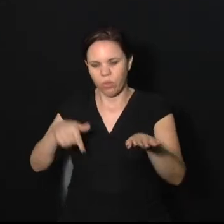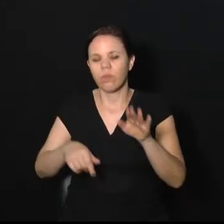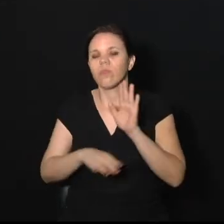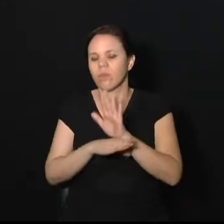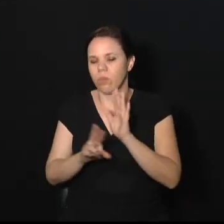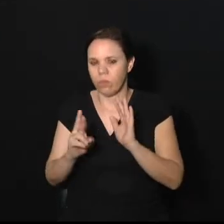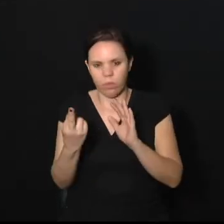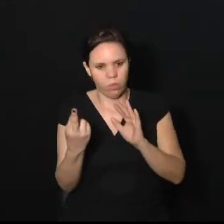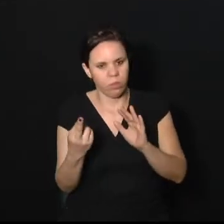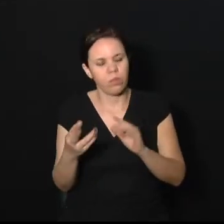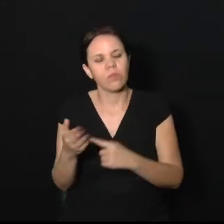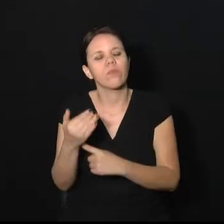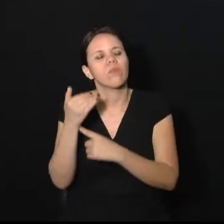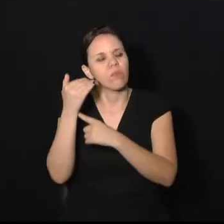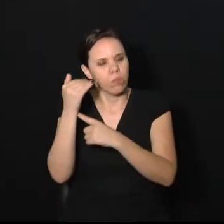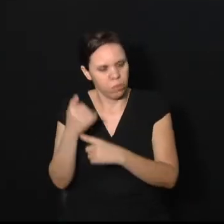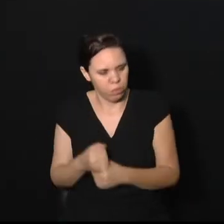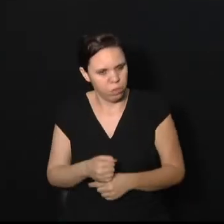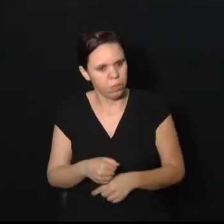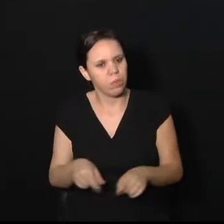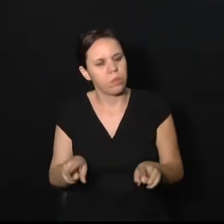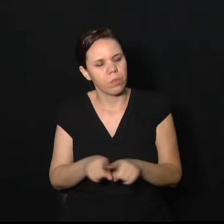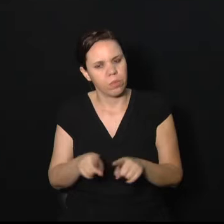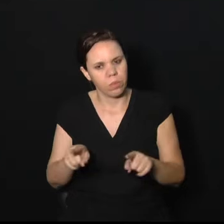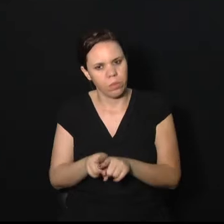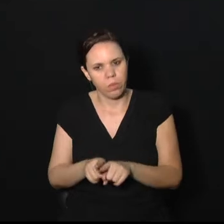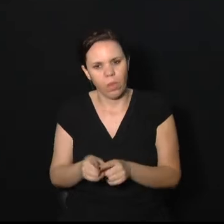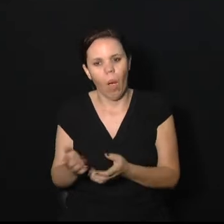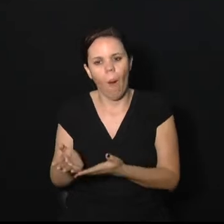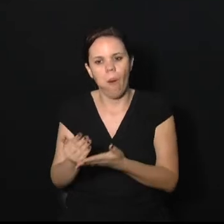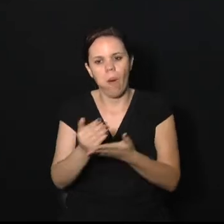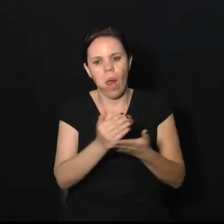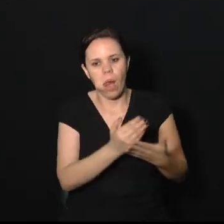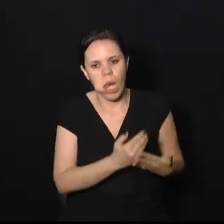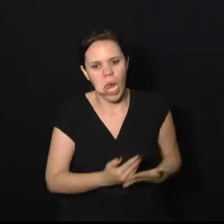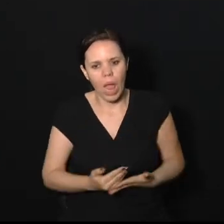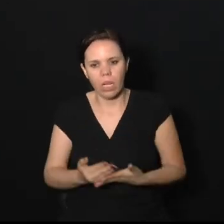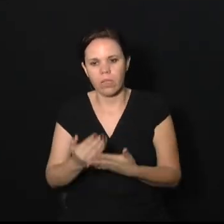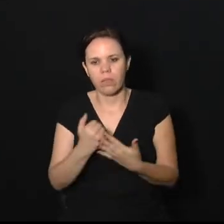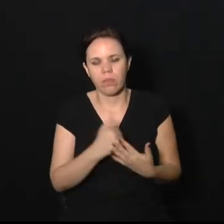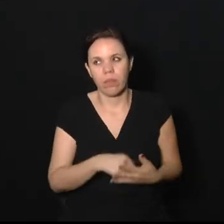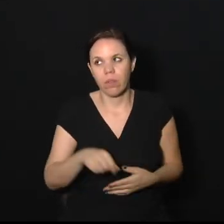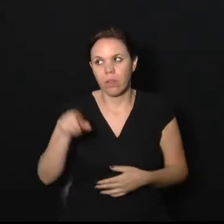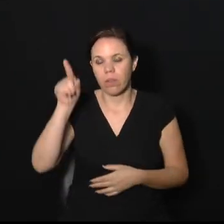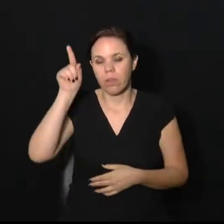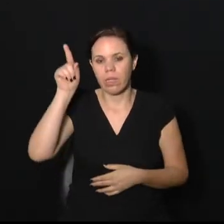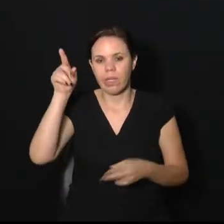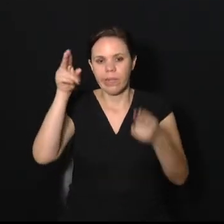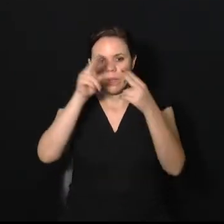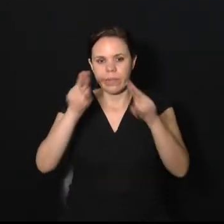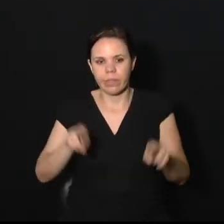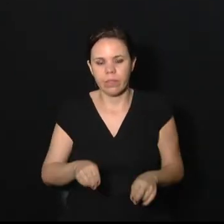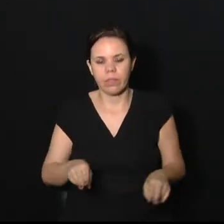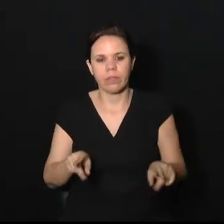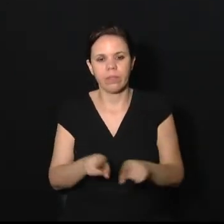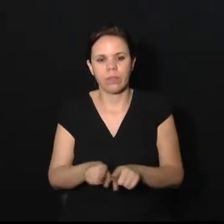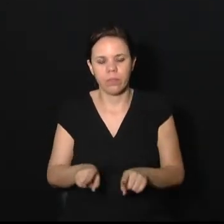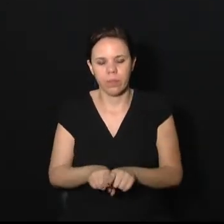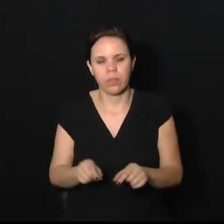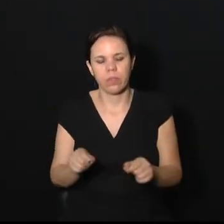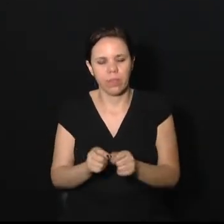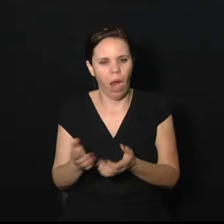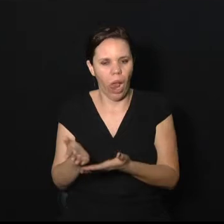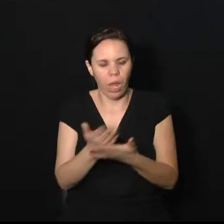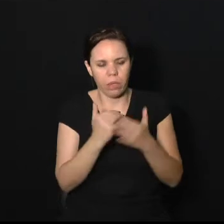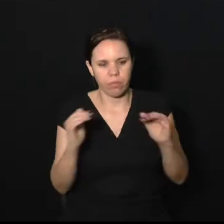mas, surpreendentemente, também ajudou na arrecadação da cidade. Paris implementou e isso se tornou a segunda maior arrecadação da